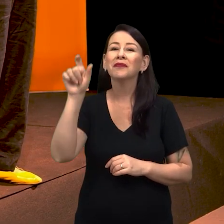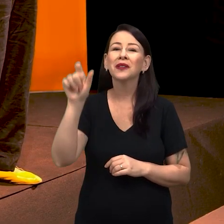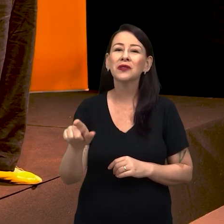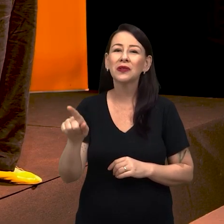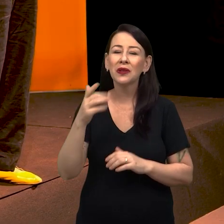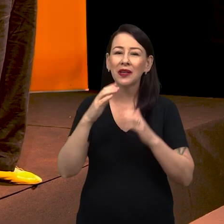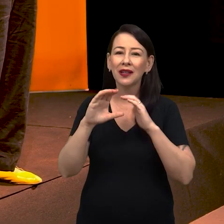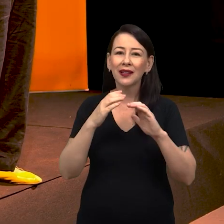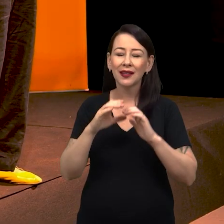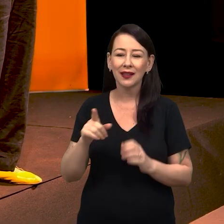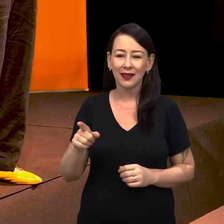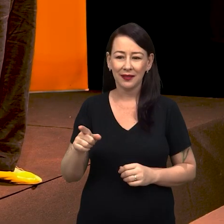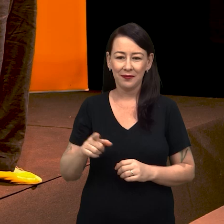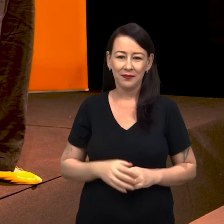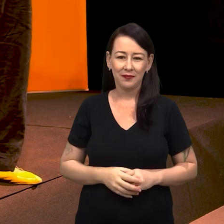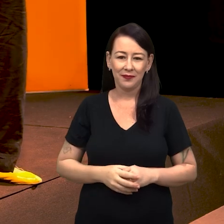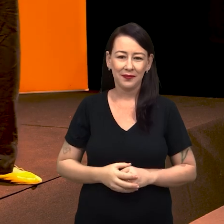Oba, canta aí, ó.